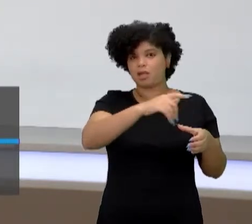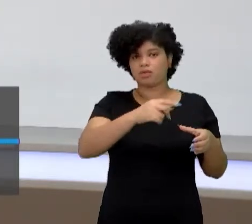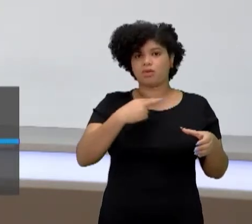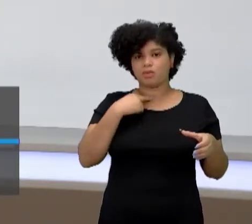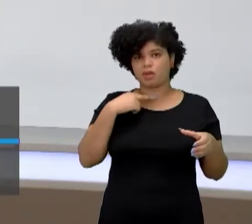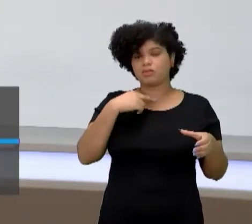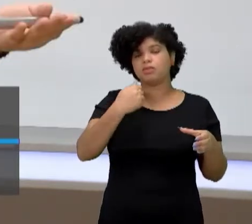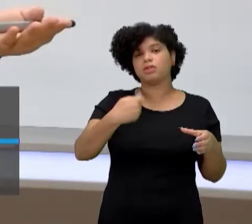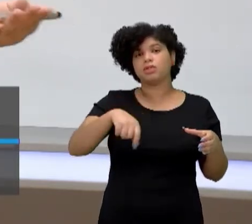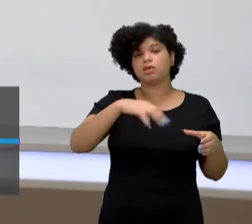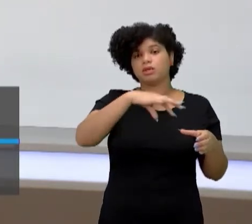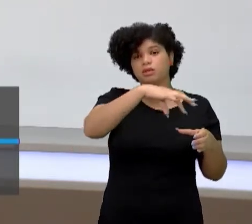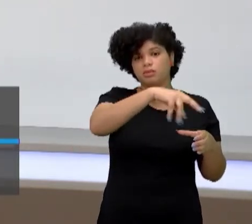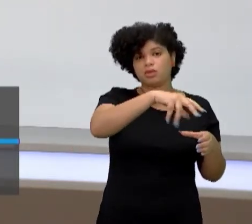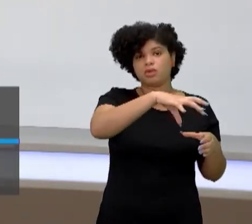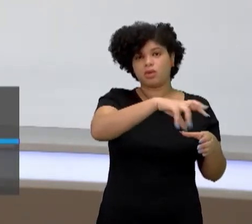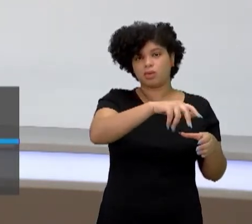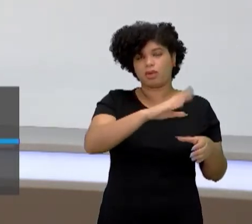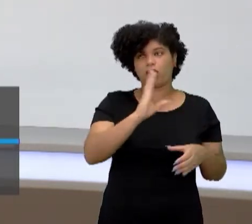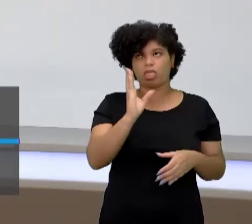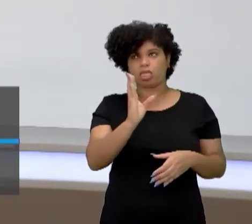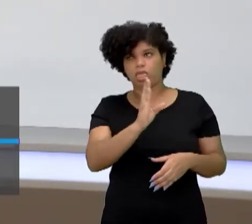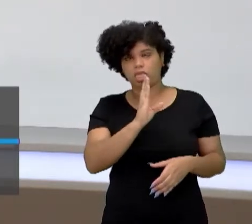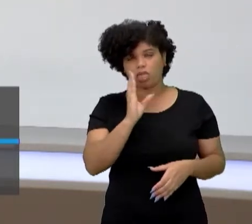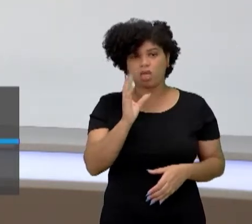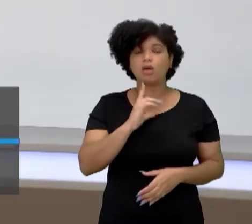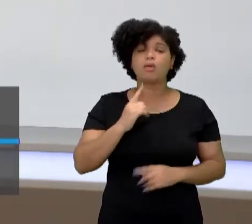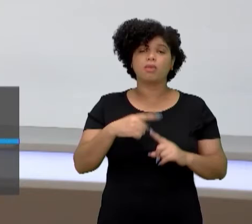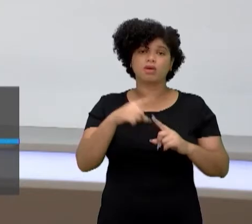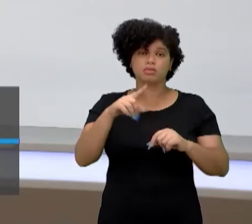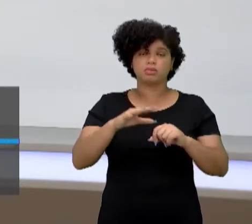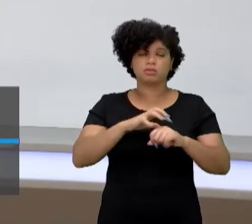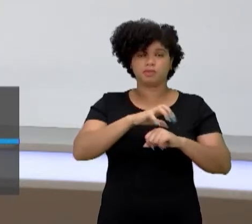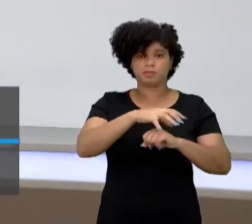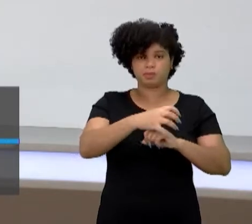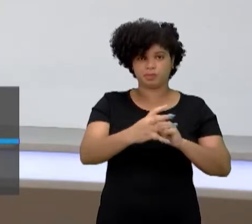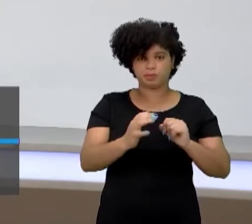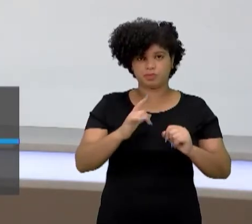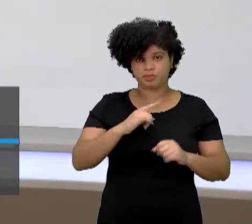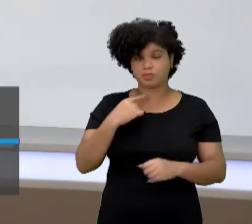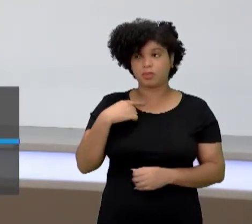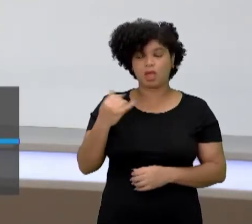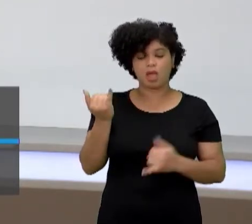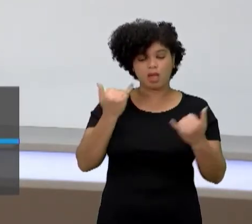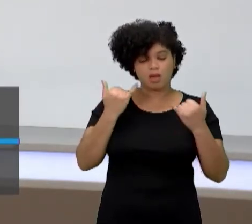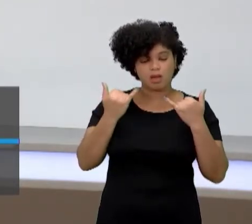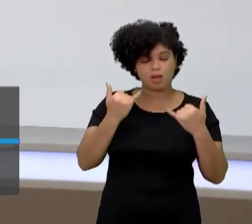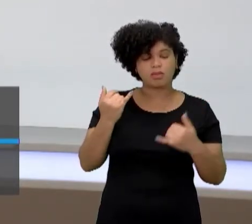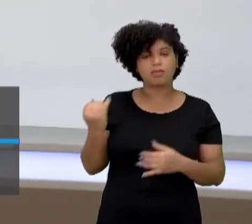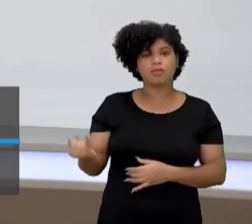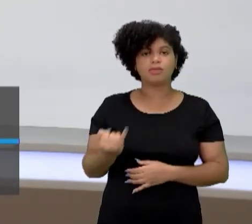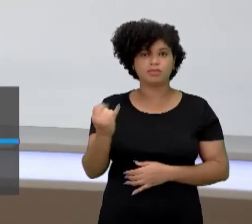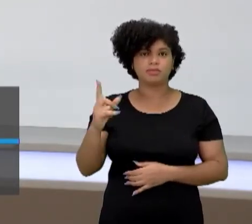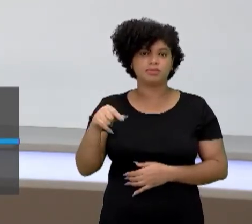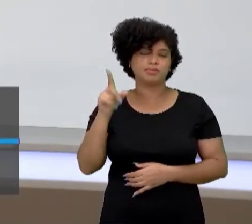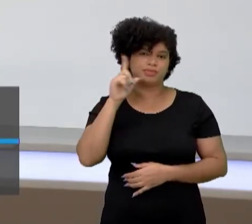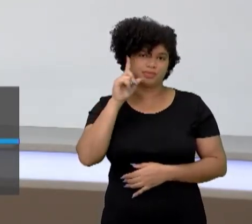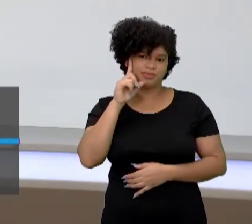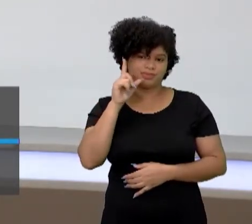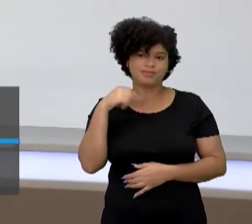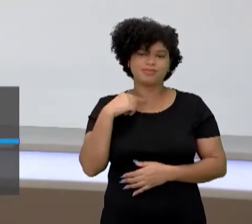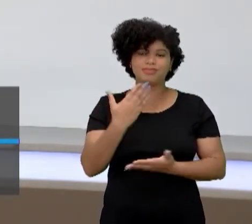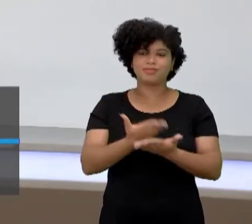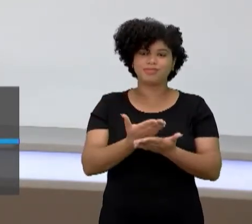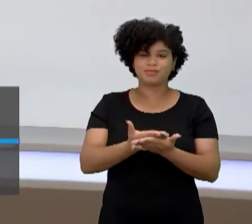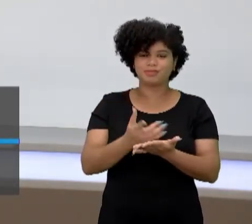inalar, para acontecer dela passar mal. Sim. Por causa da alergia que ela tem. Então, esses conhecimentos são importantes no nosso dia a dia. Por isso que a gente tem as